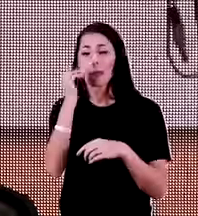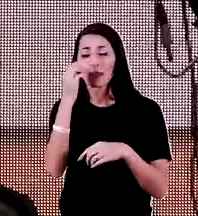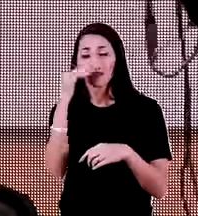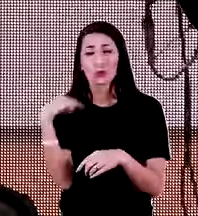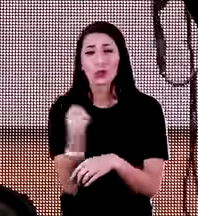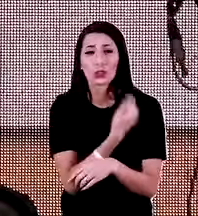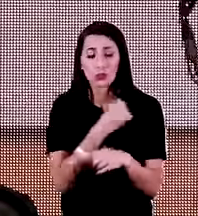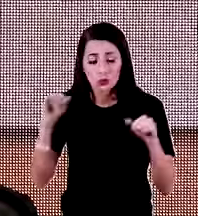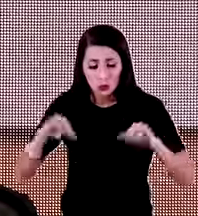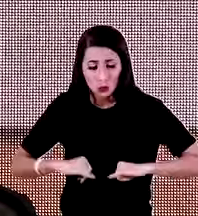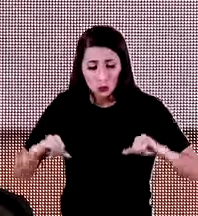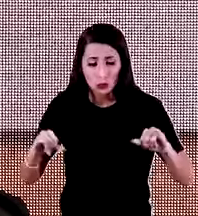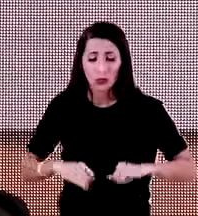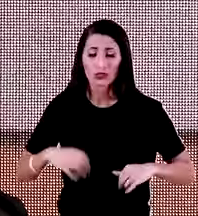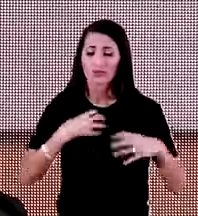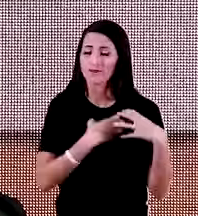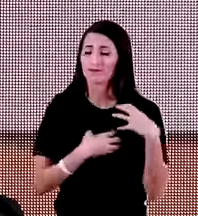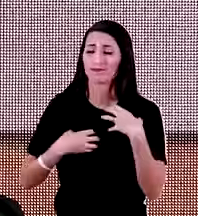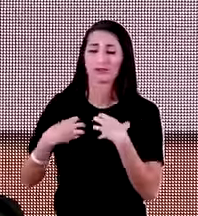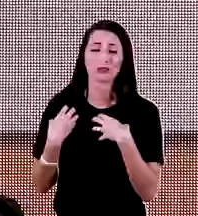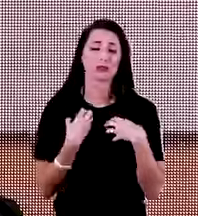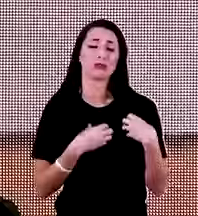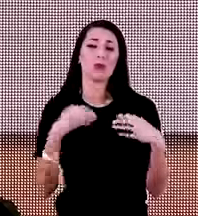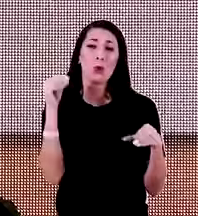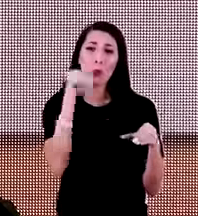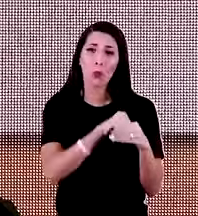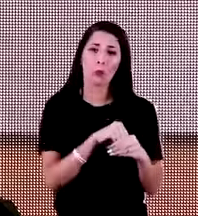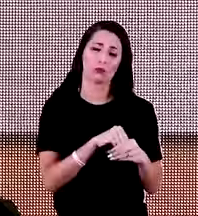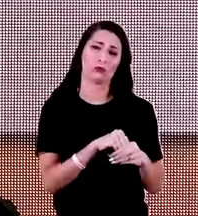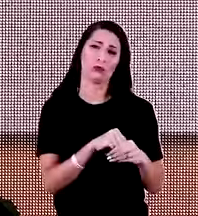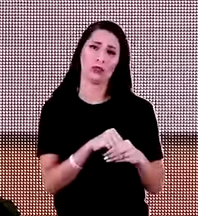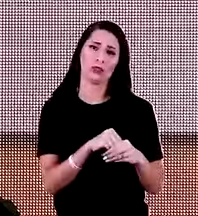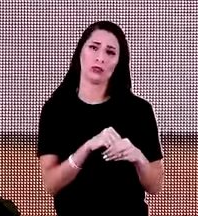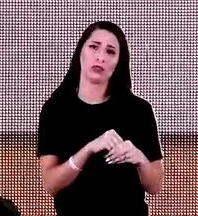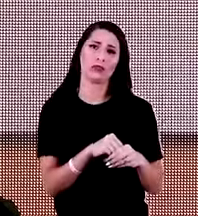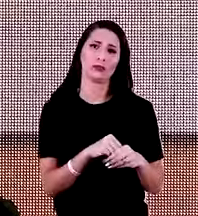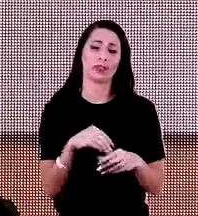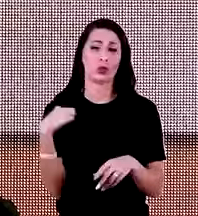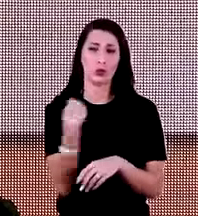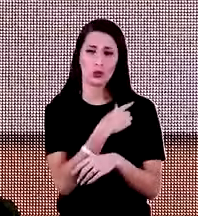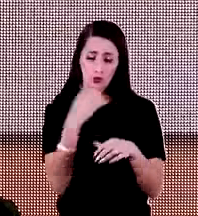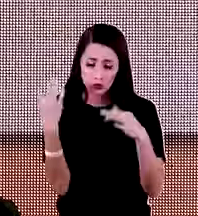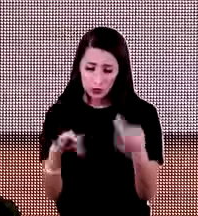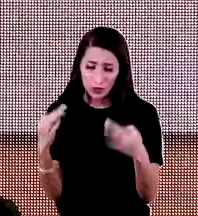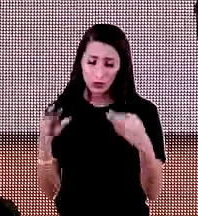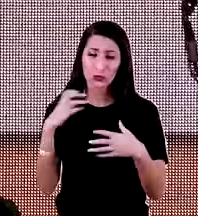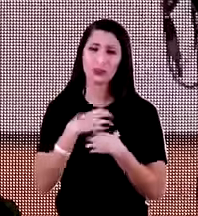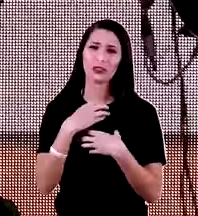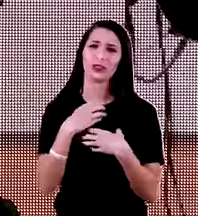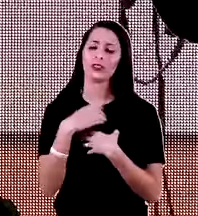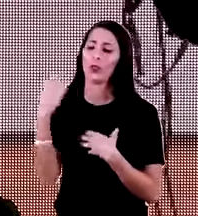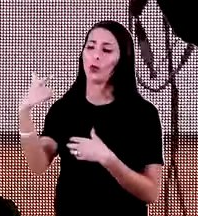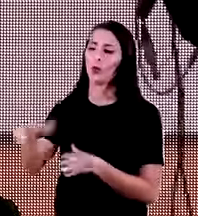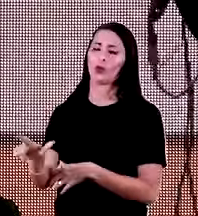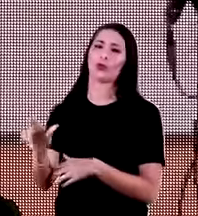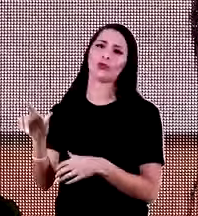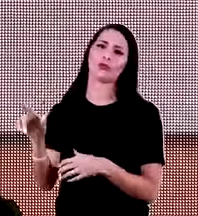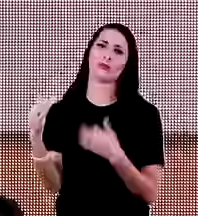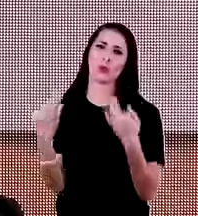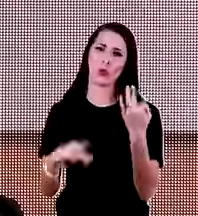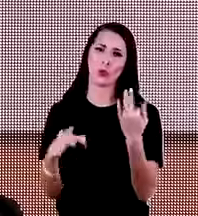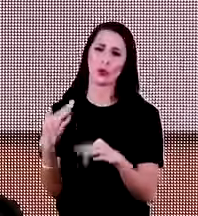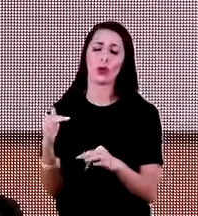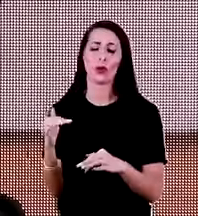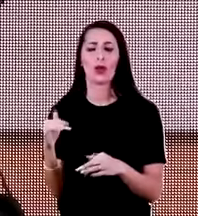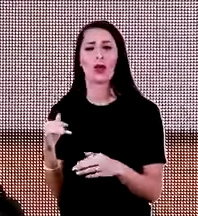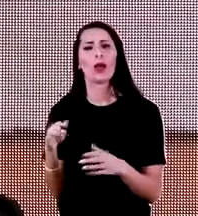é colocar nossa dor no bolso para sentir a dor do outro. A Bíblia diz que Jó, enquanto ele estava debatendo